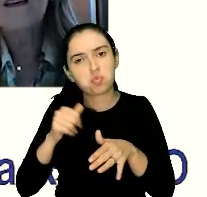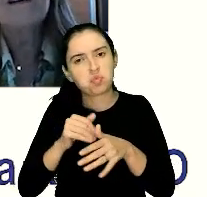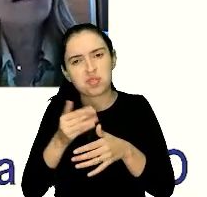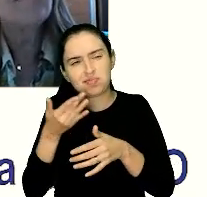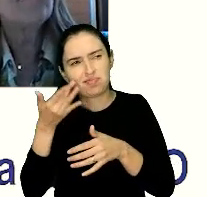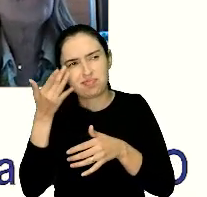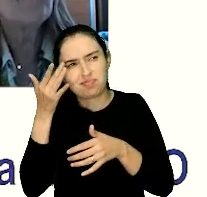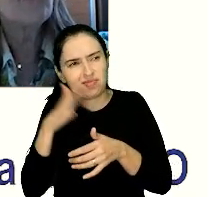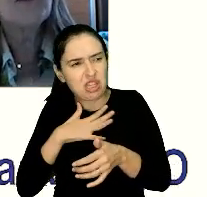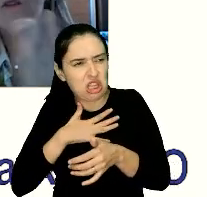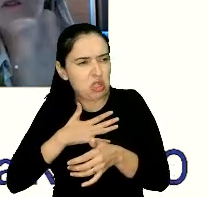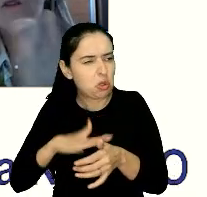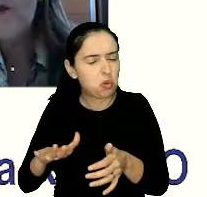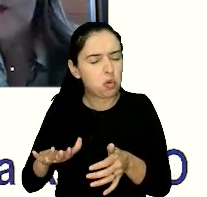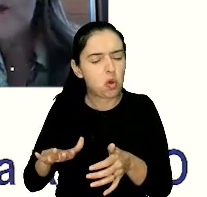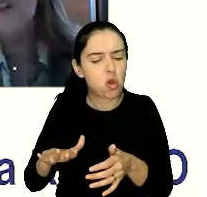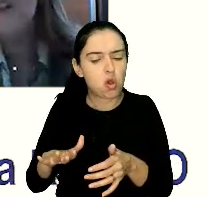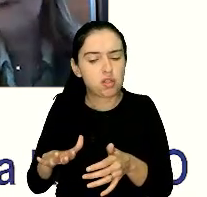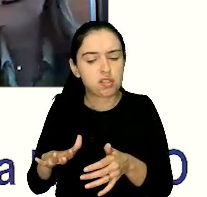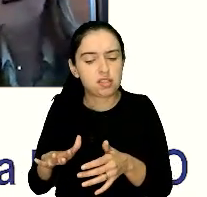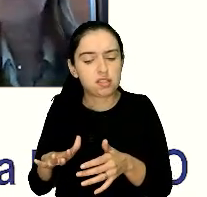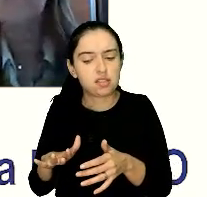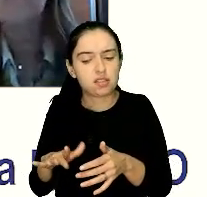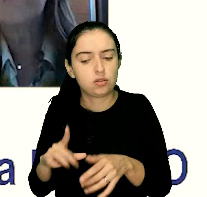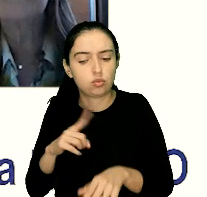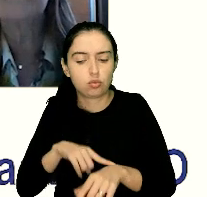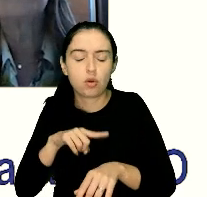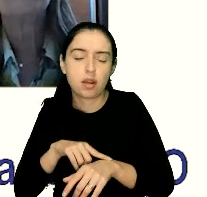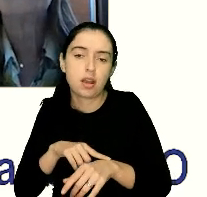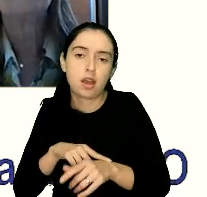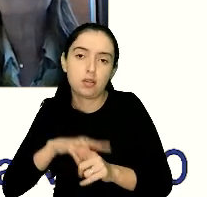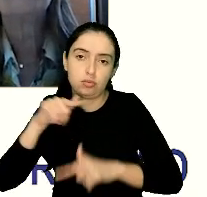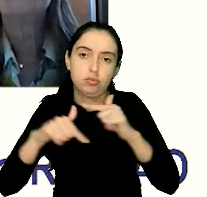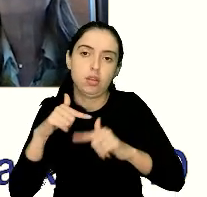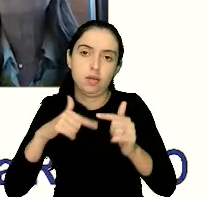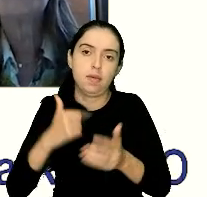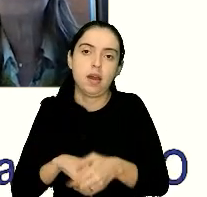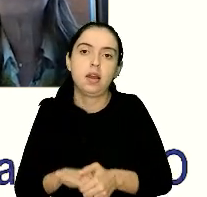adequado com relação aos turnos de trabalho, né?